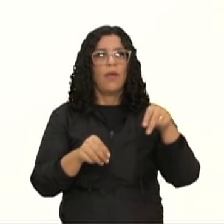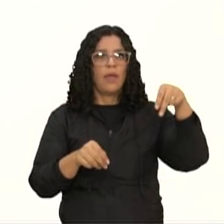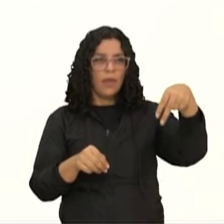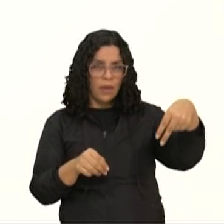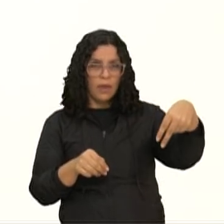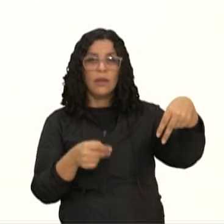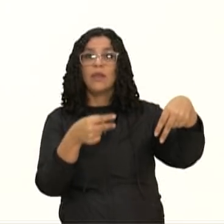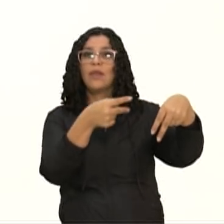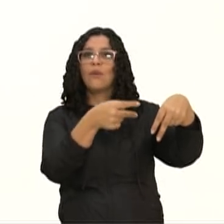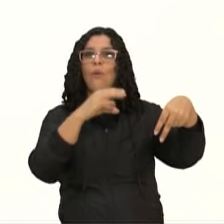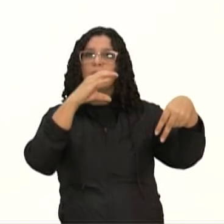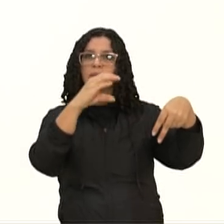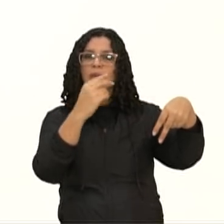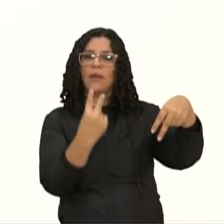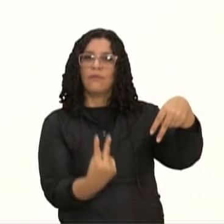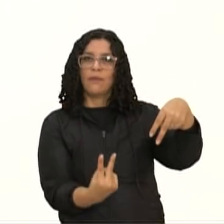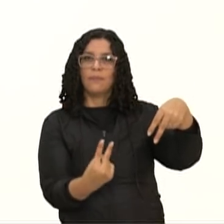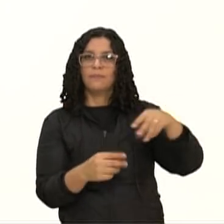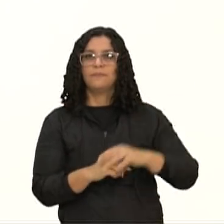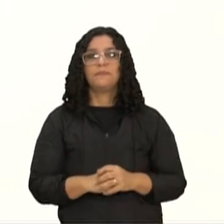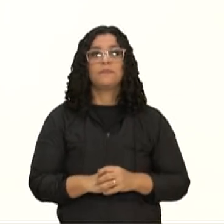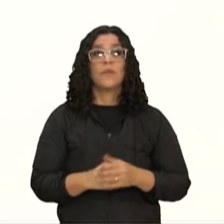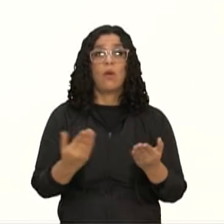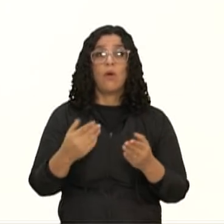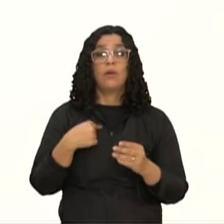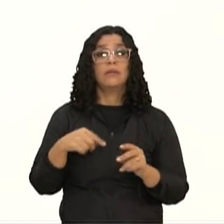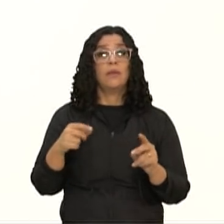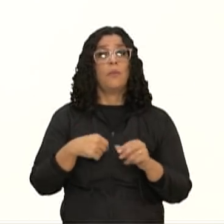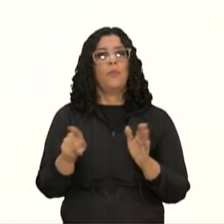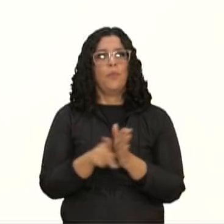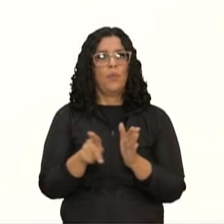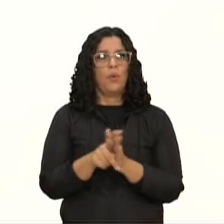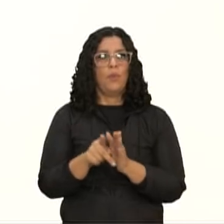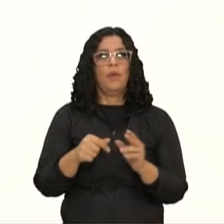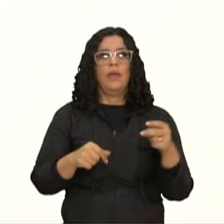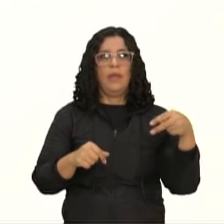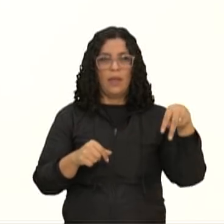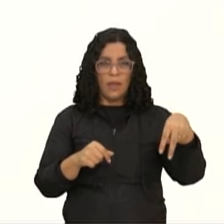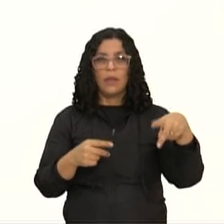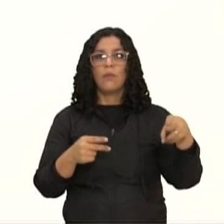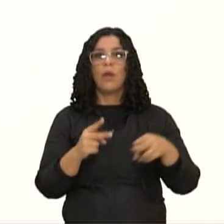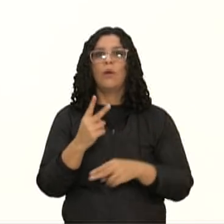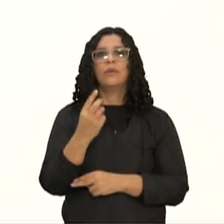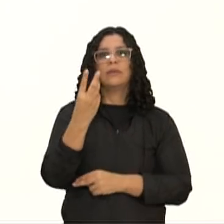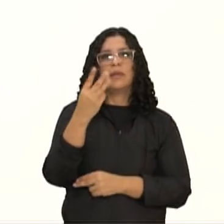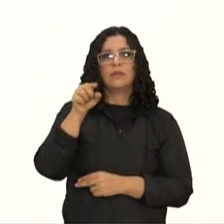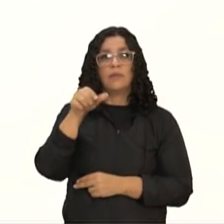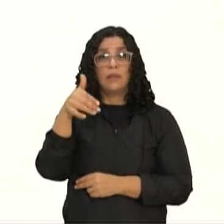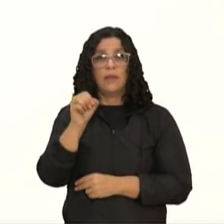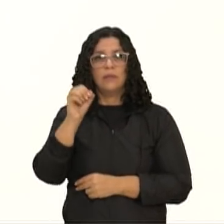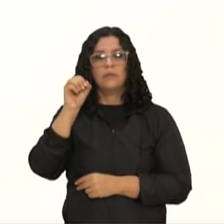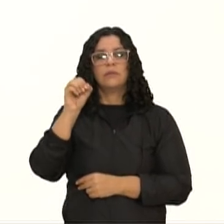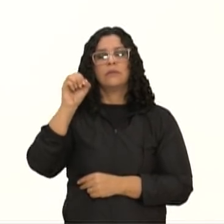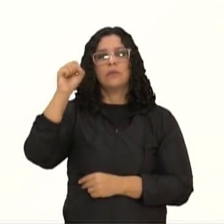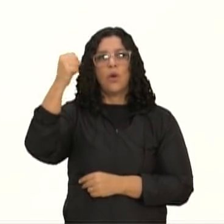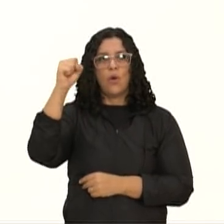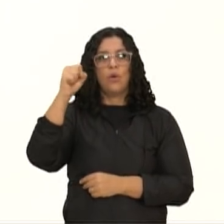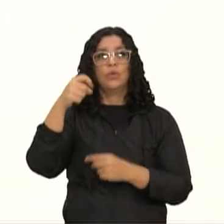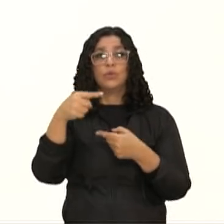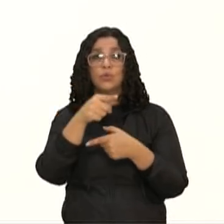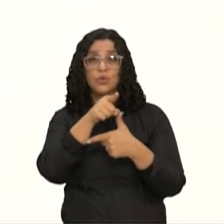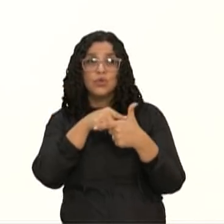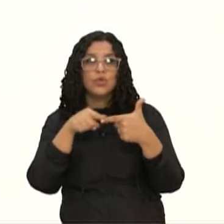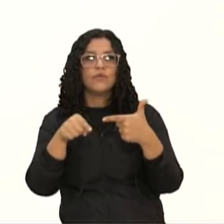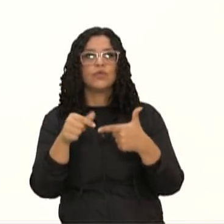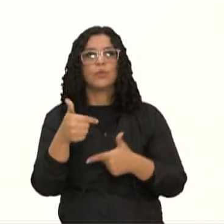Para isso, o que temos como correspondência? Eu vou pegar ali, o índice de refração é igual velocidade da luz divididos pela